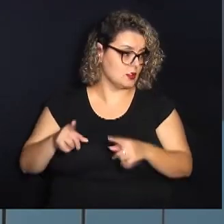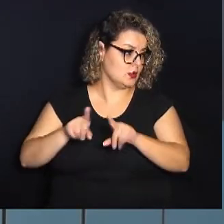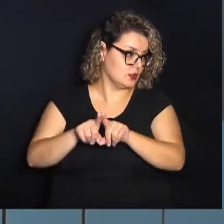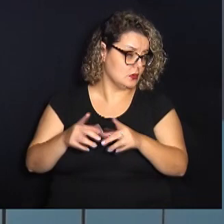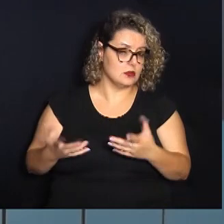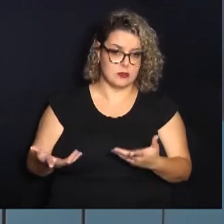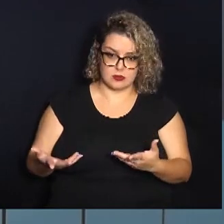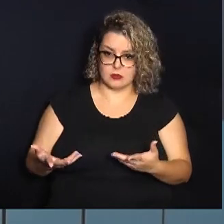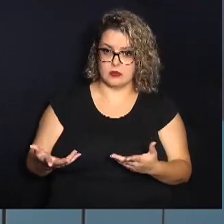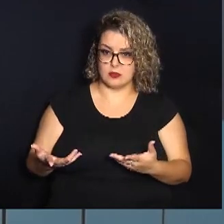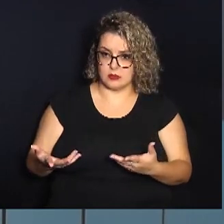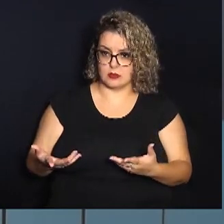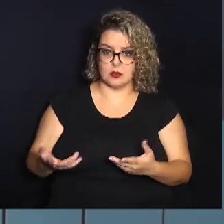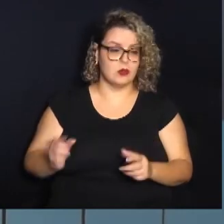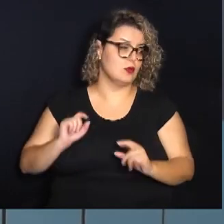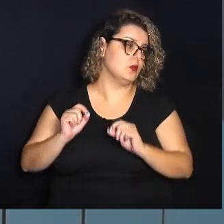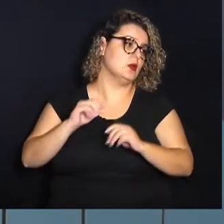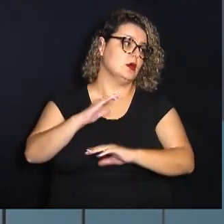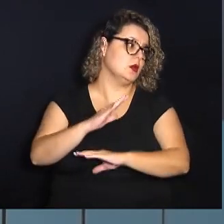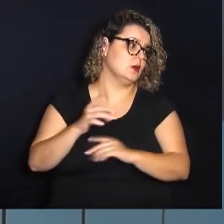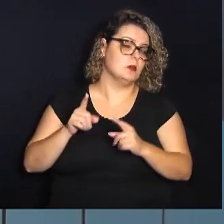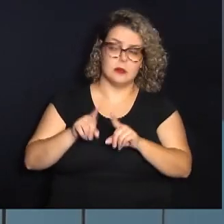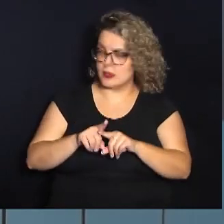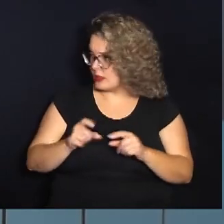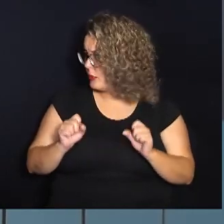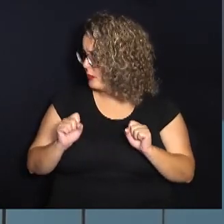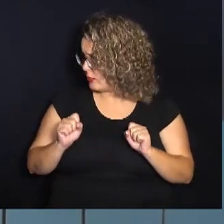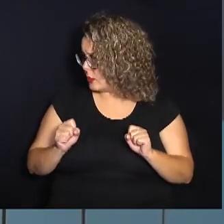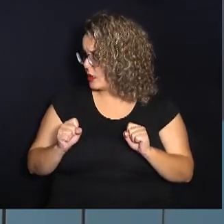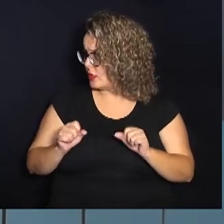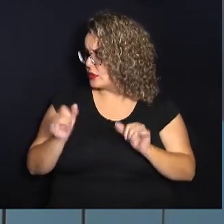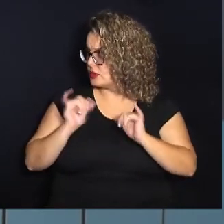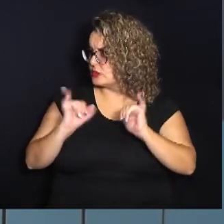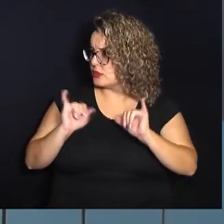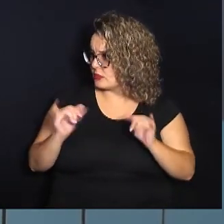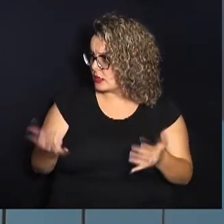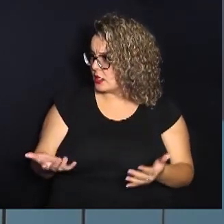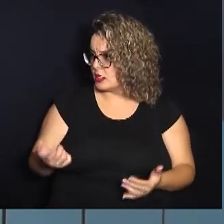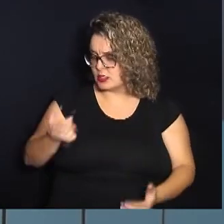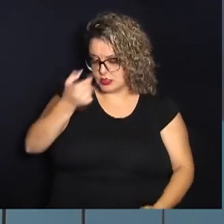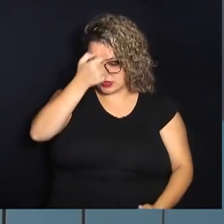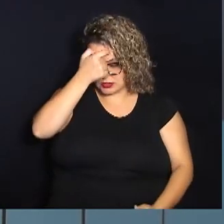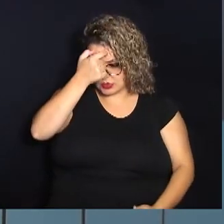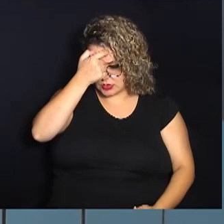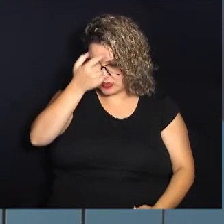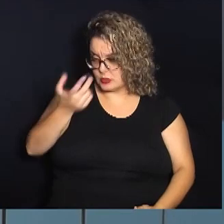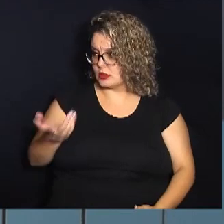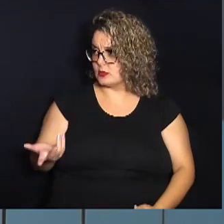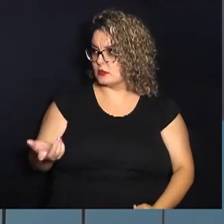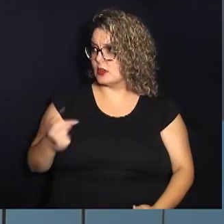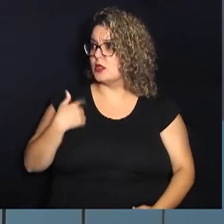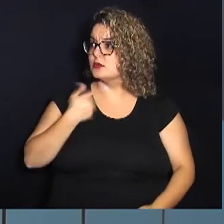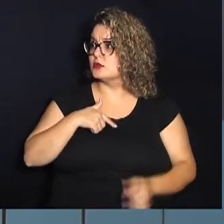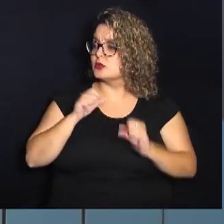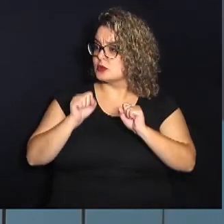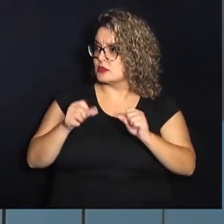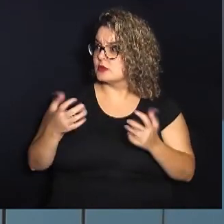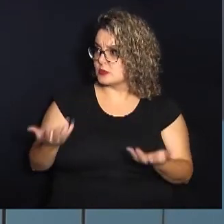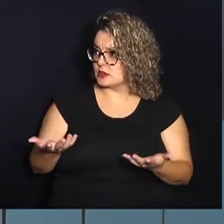O que a Câmara pode fazer? Será que a Câmara também pode fazer campanhas de conscientização? Será que a gente pode,